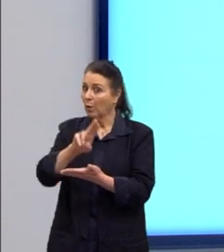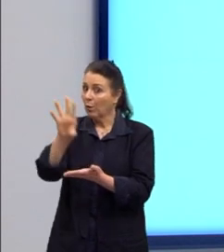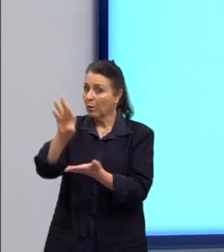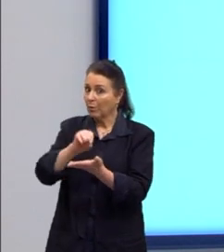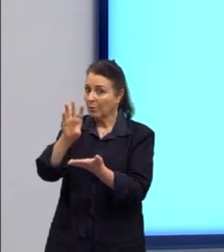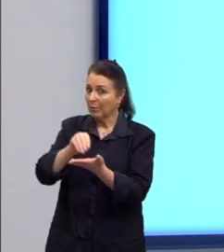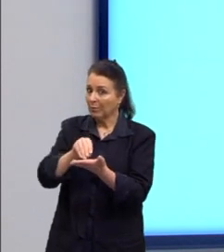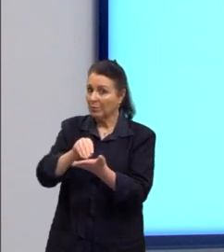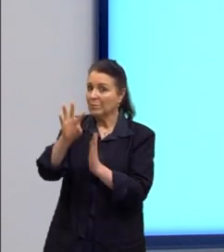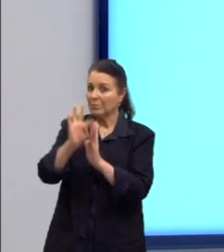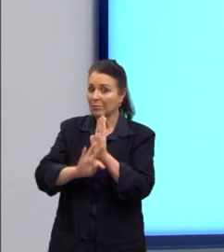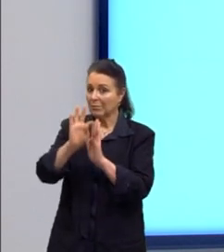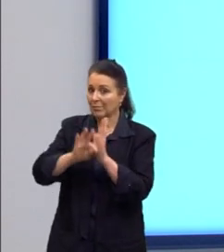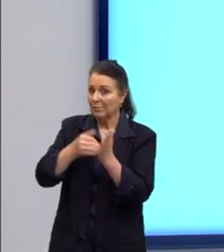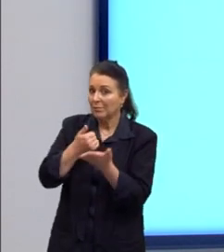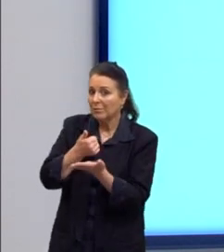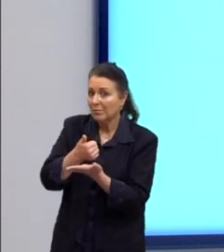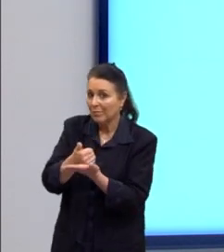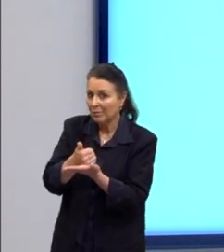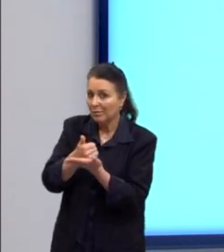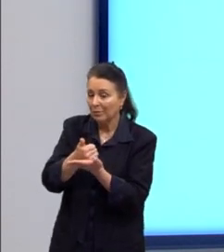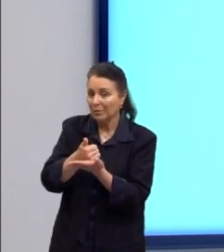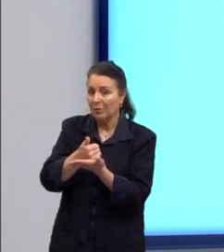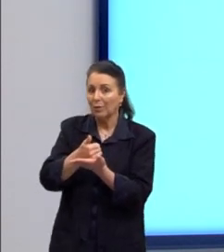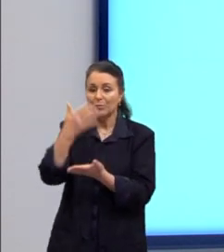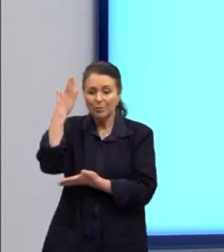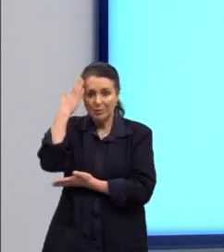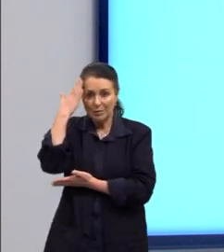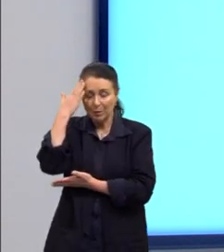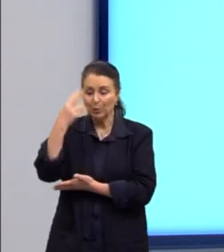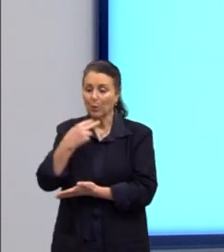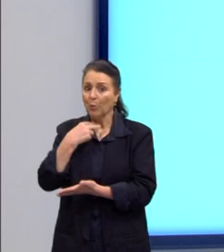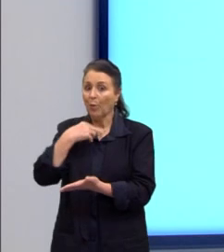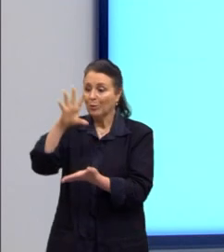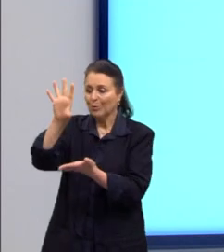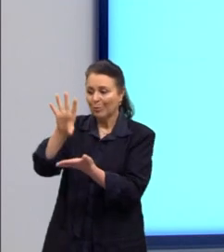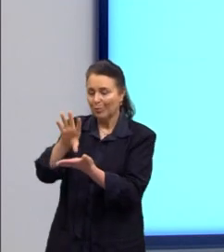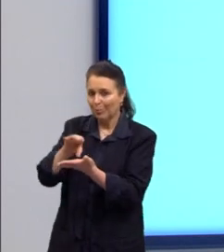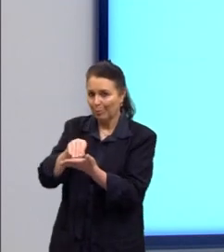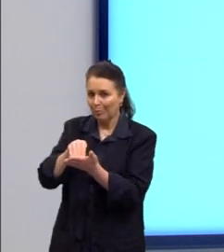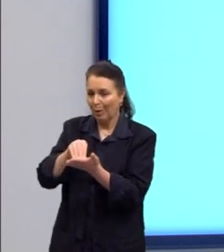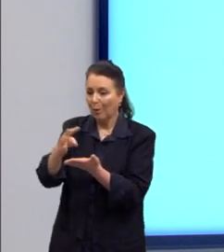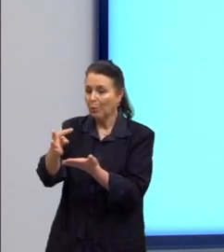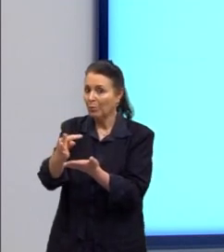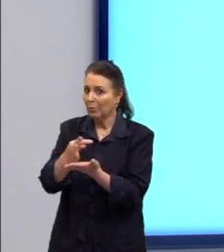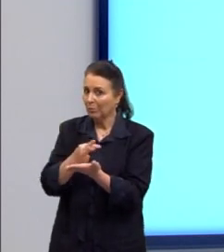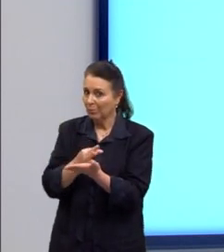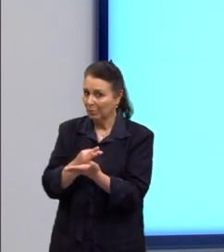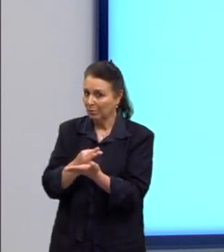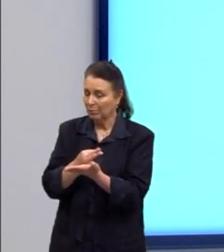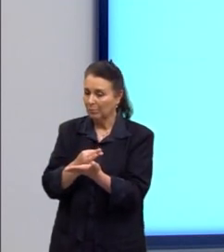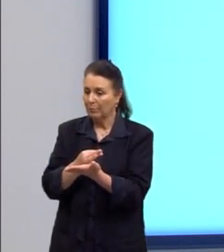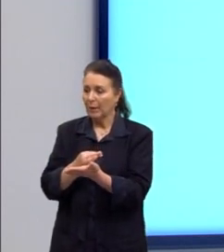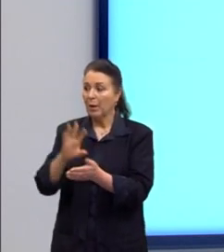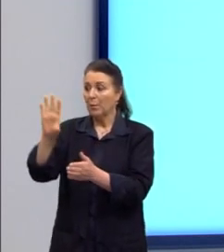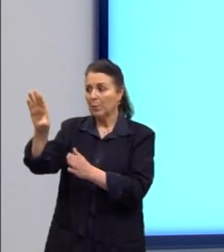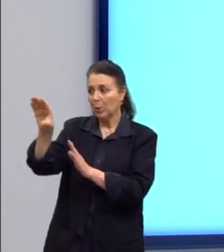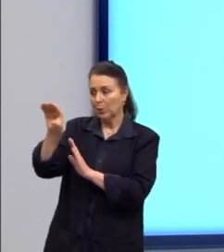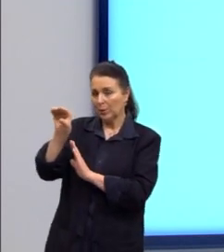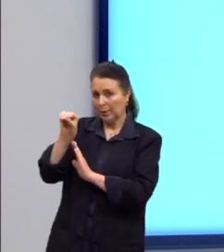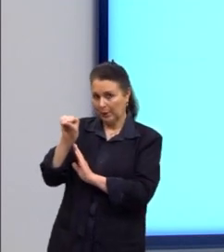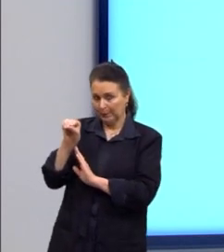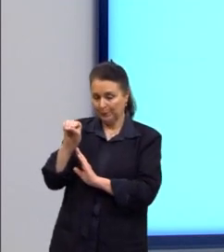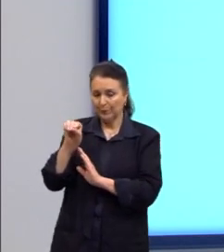Então tu já sabe que tu não pode copiar o texto de apoio fui lá Peguei um trecho do texto de apoio